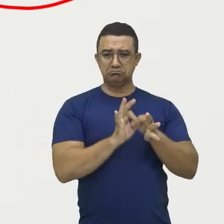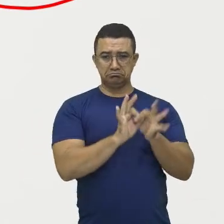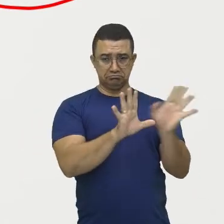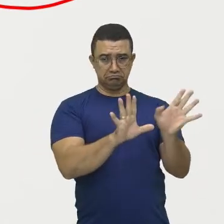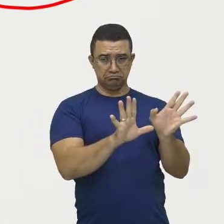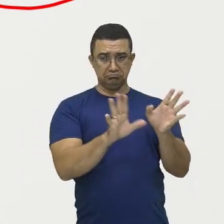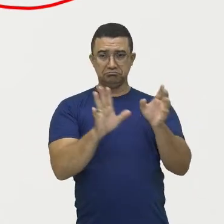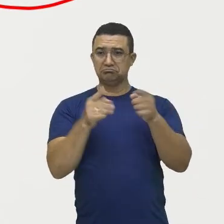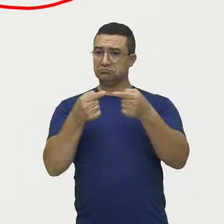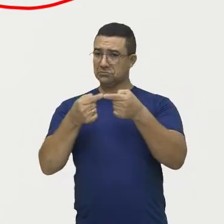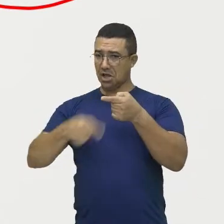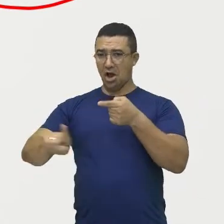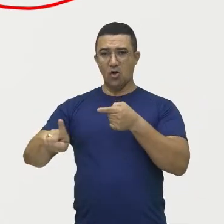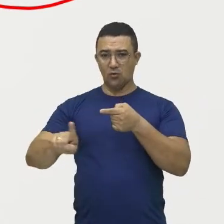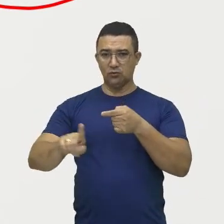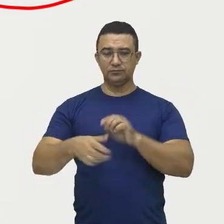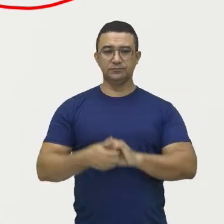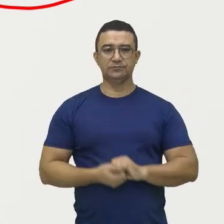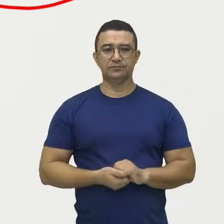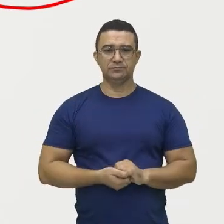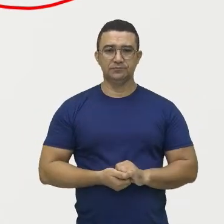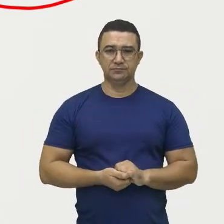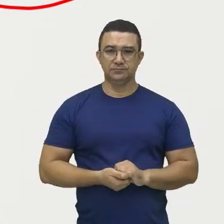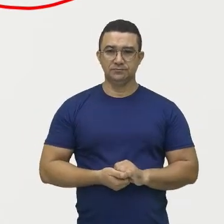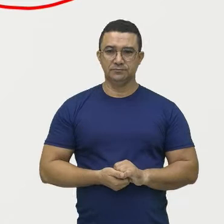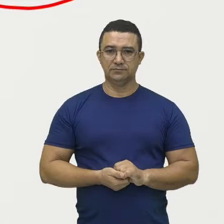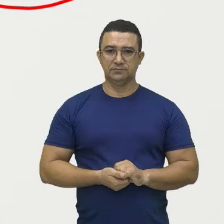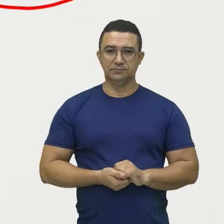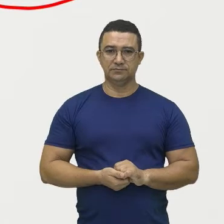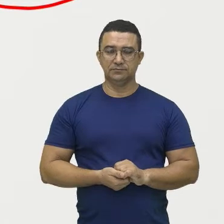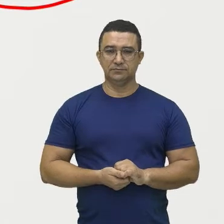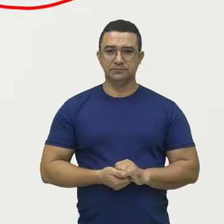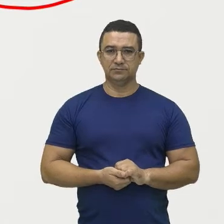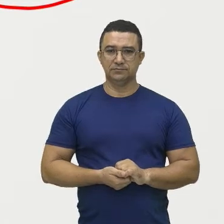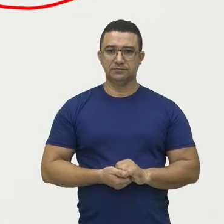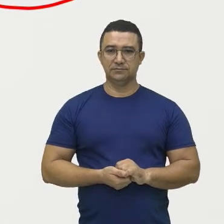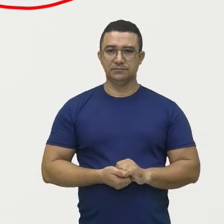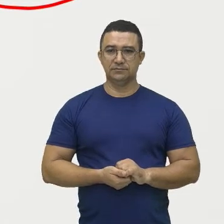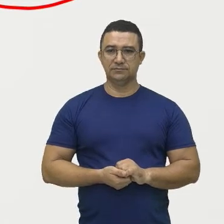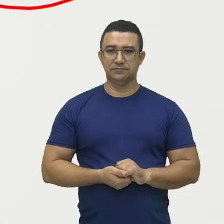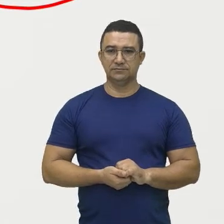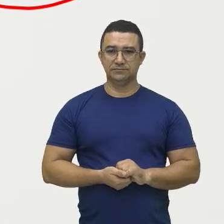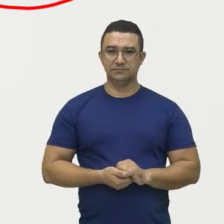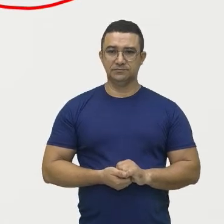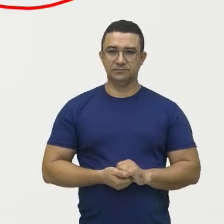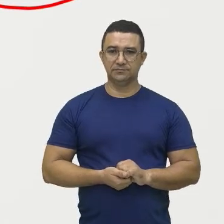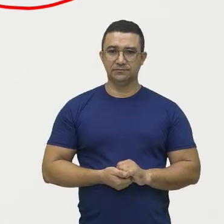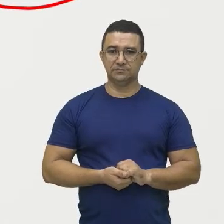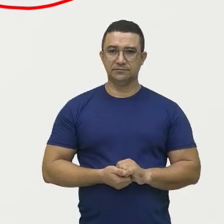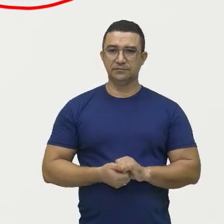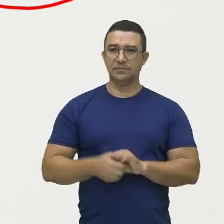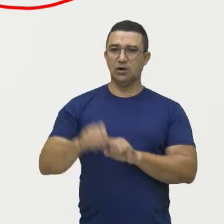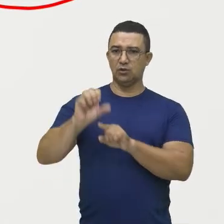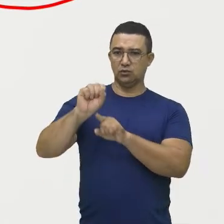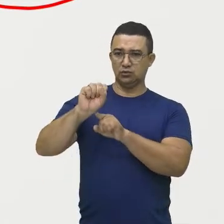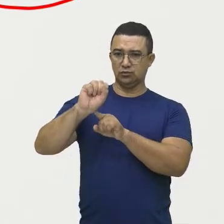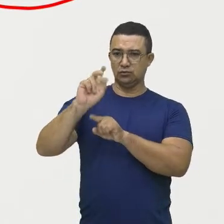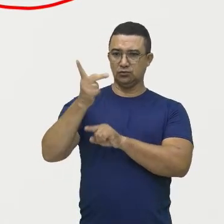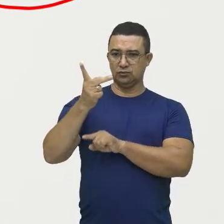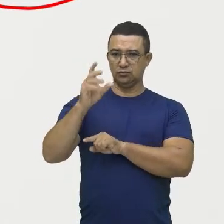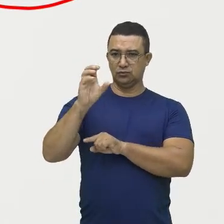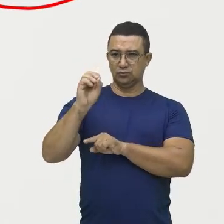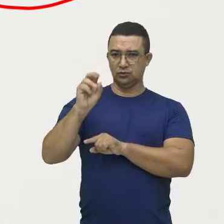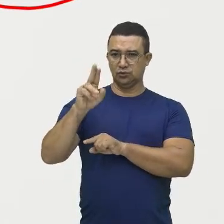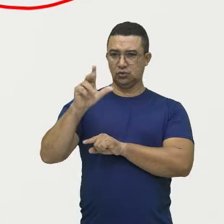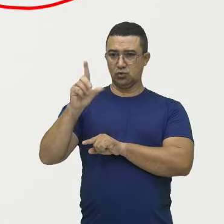Não é. Tem um outro modal também que é utilizado para isso, tá? O verbo should, então, quando a gente lembra da